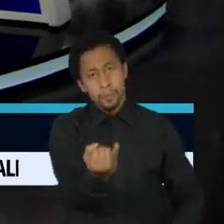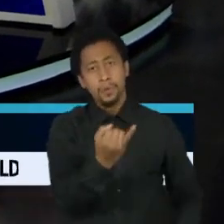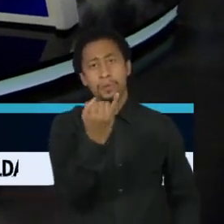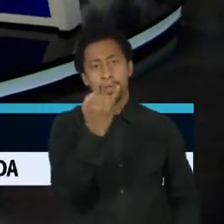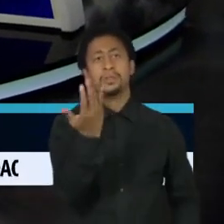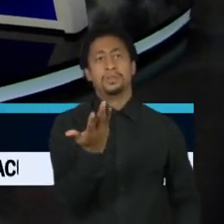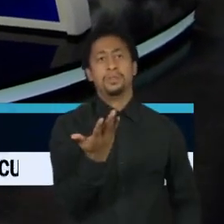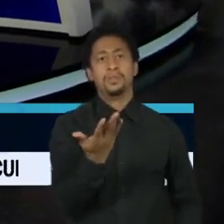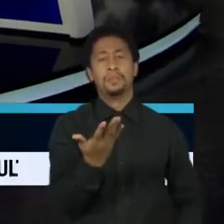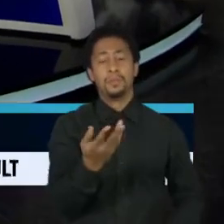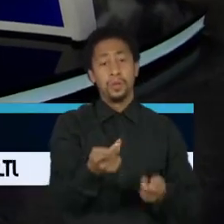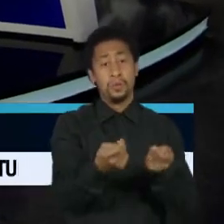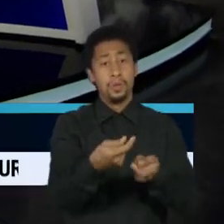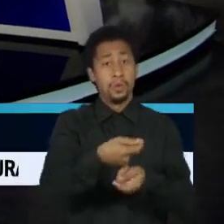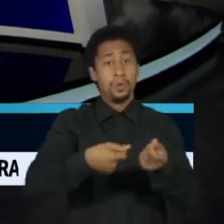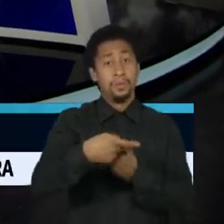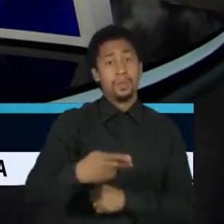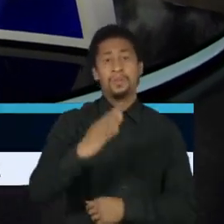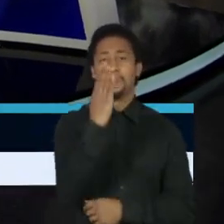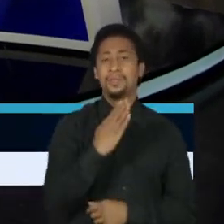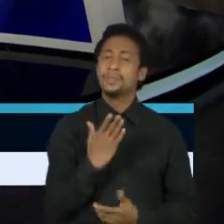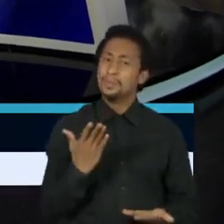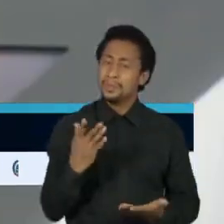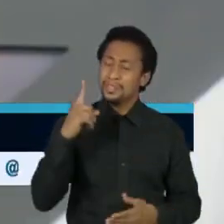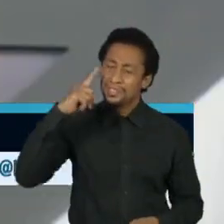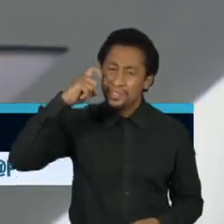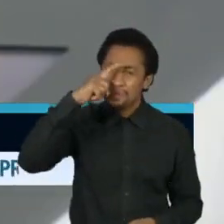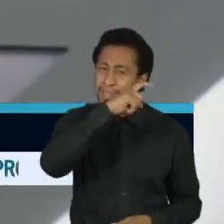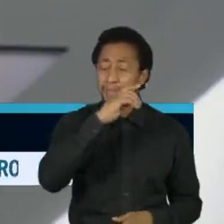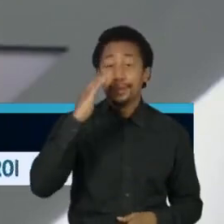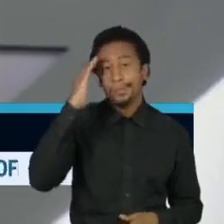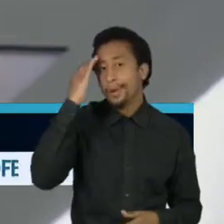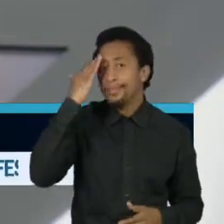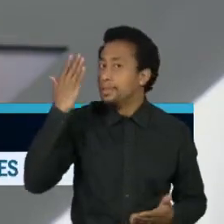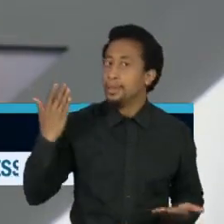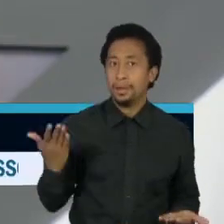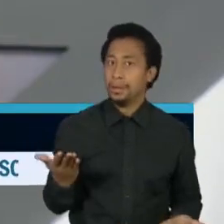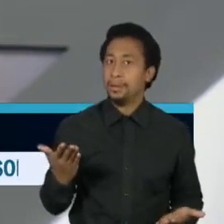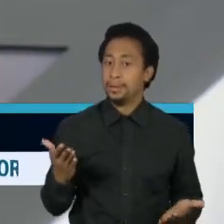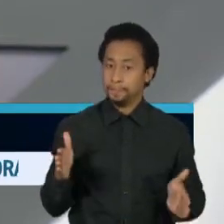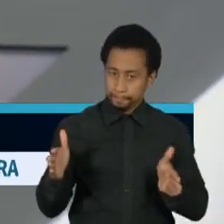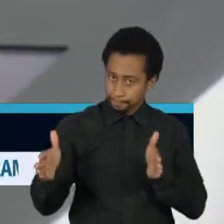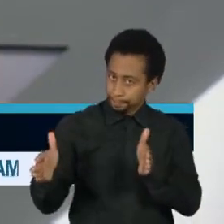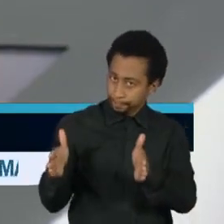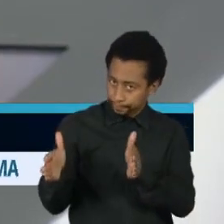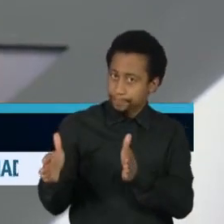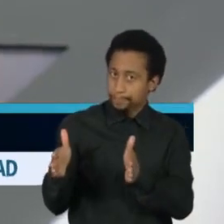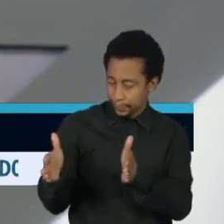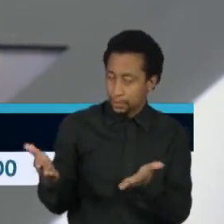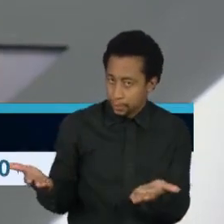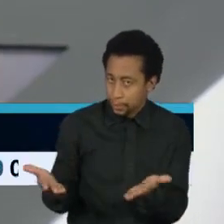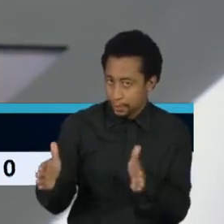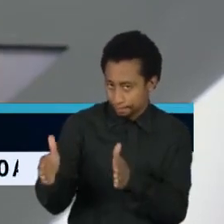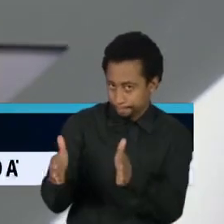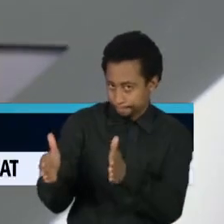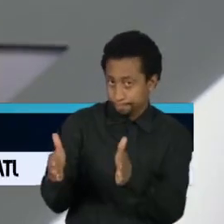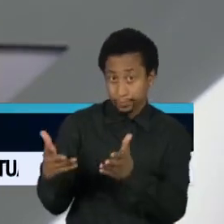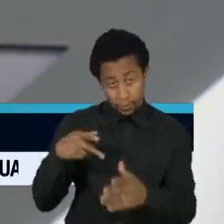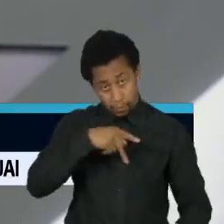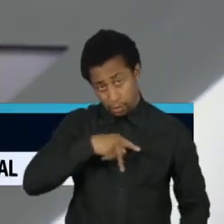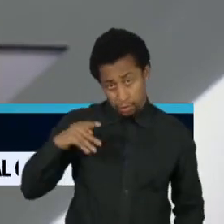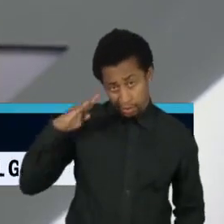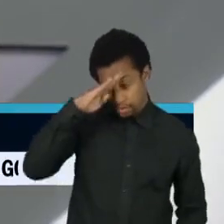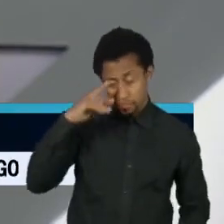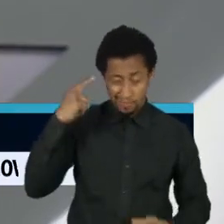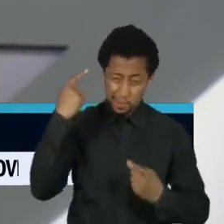Então, é difícil de imaginar que a gente vai produzir nesse momento onde o presidente está